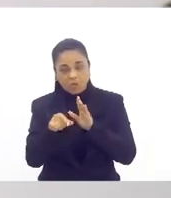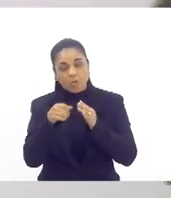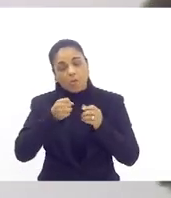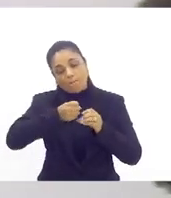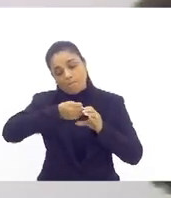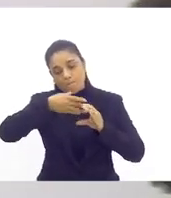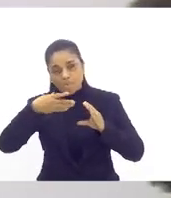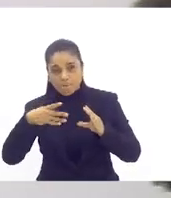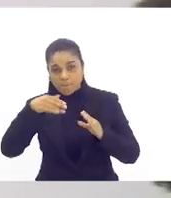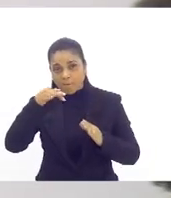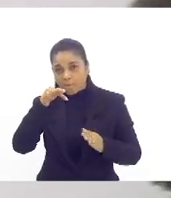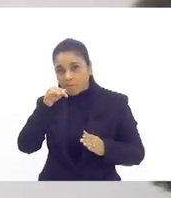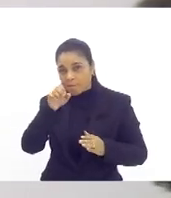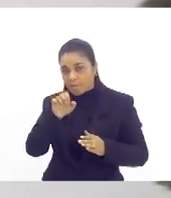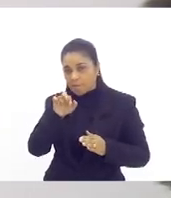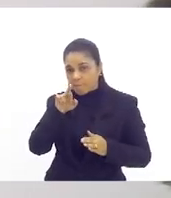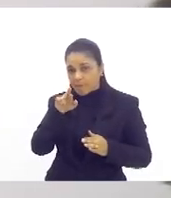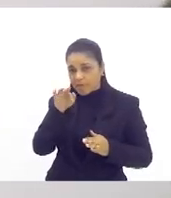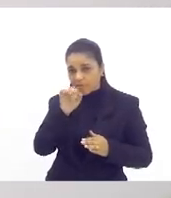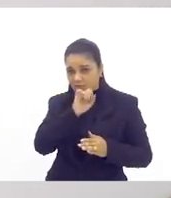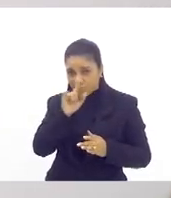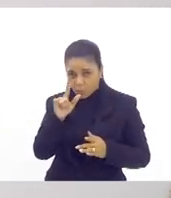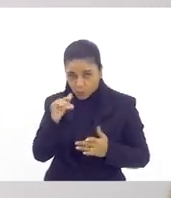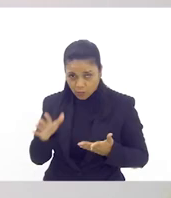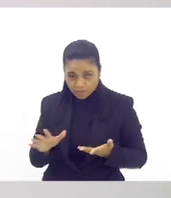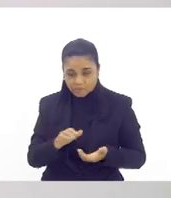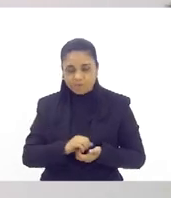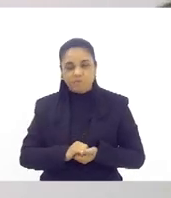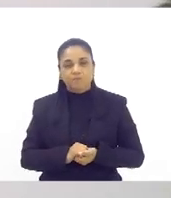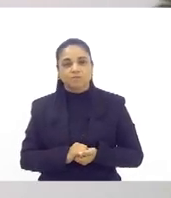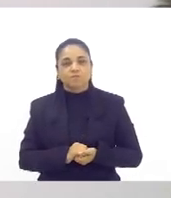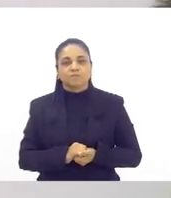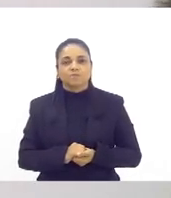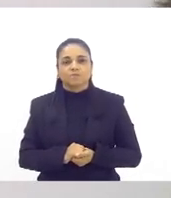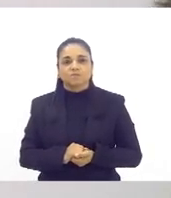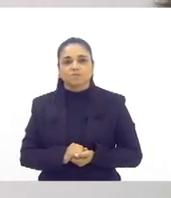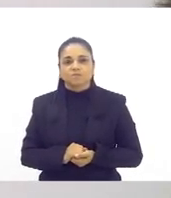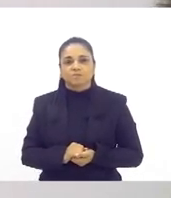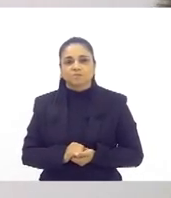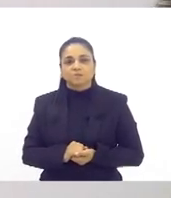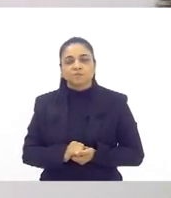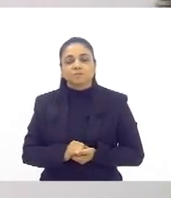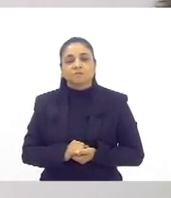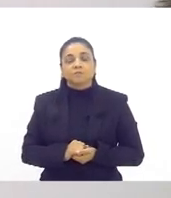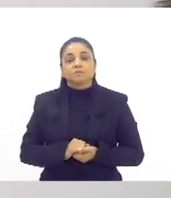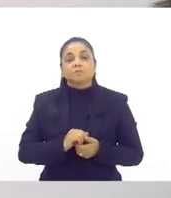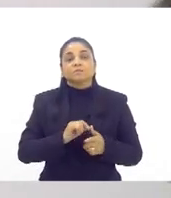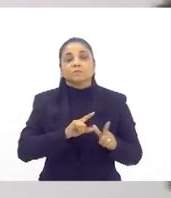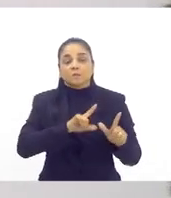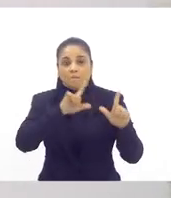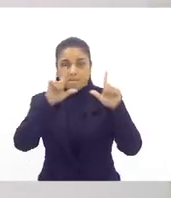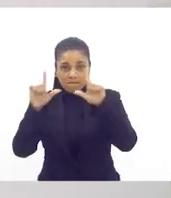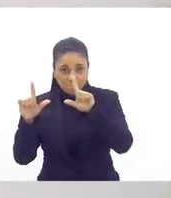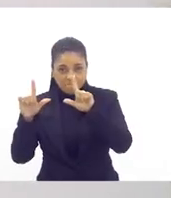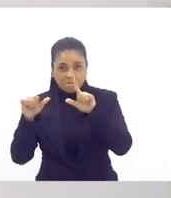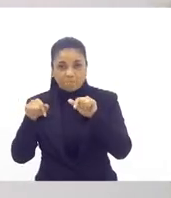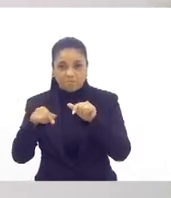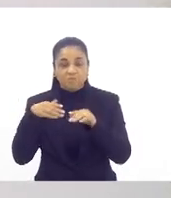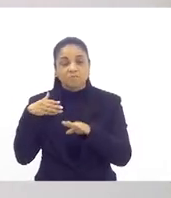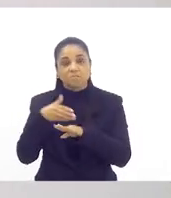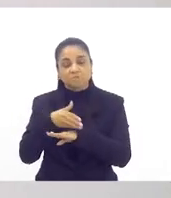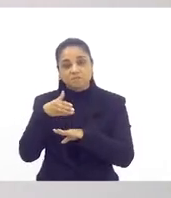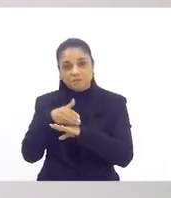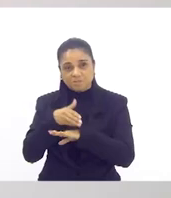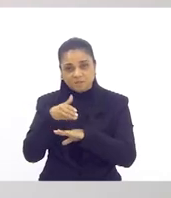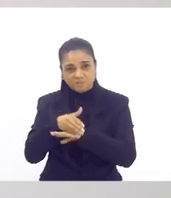das pessoas que nós escutamos pode passar a gente participou né lá